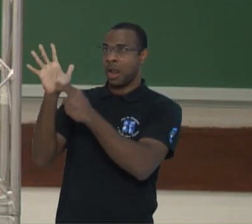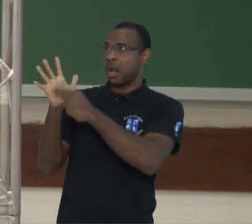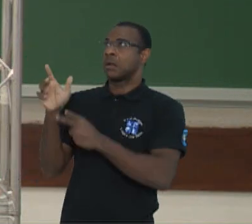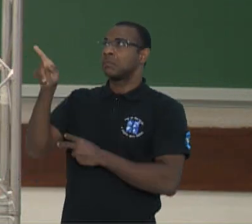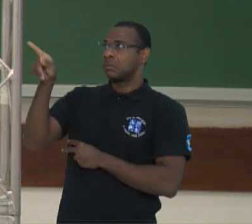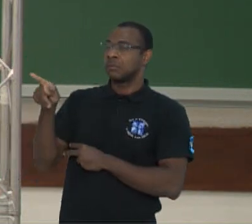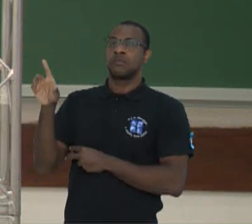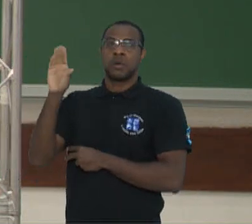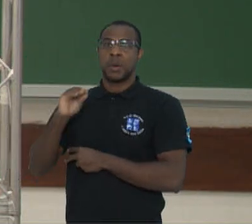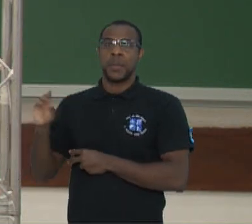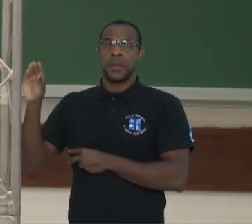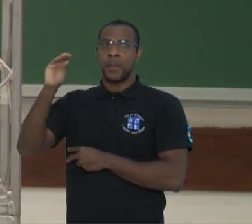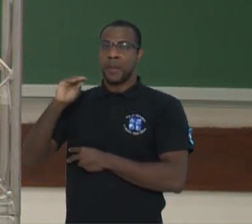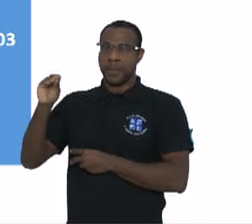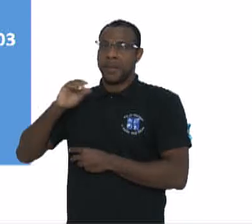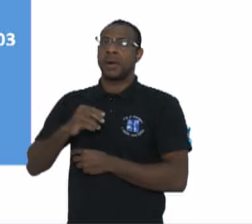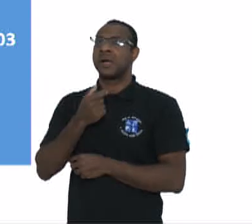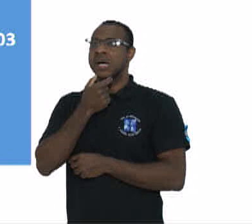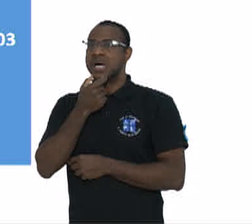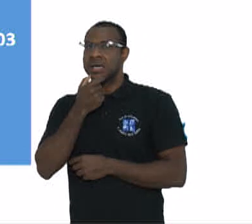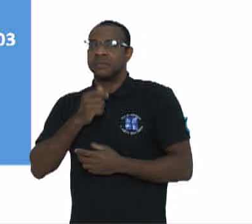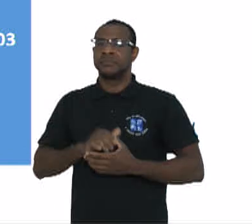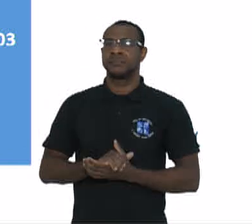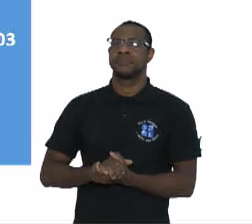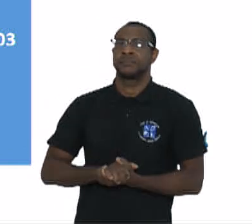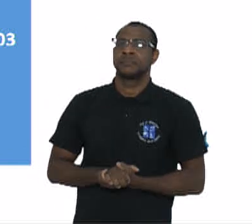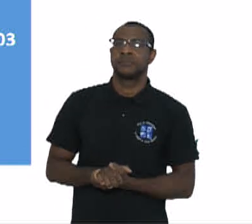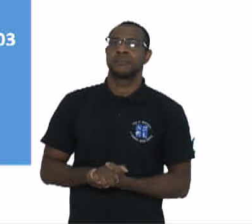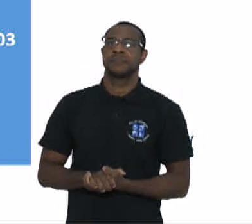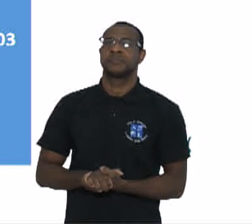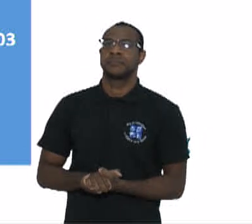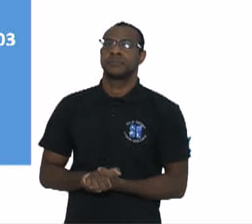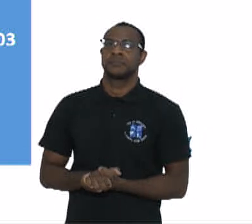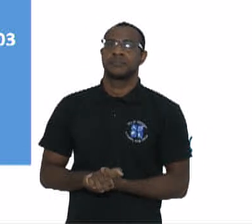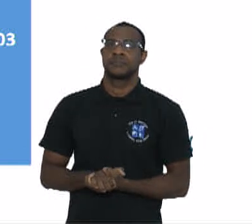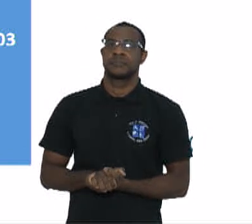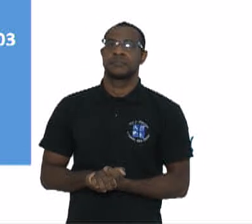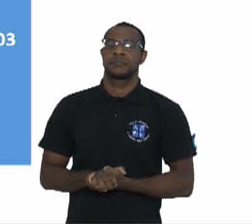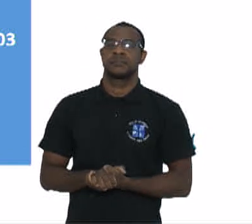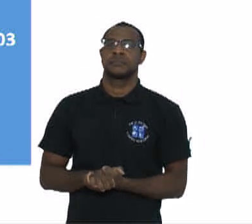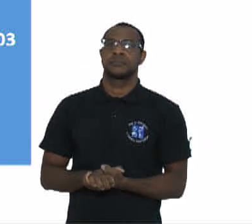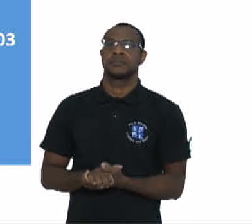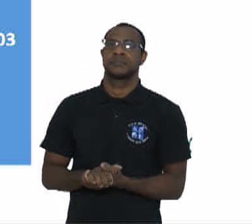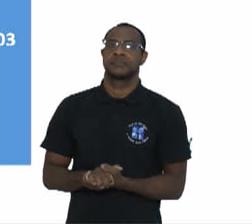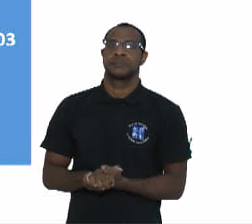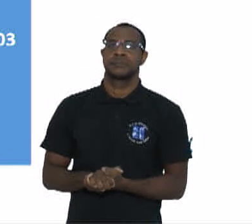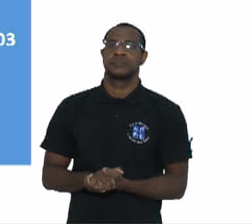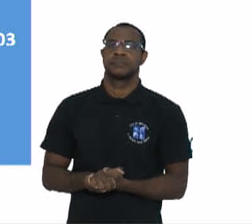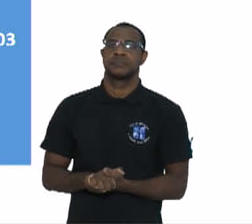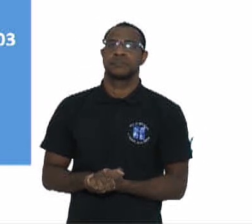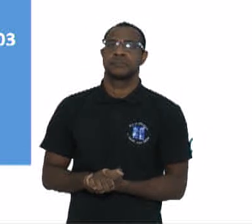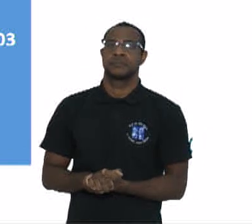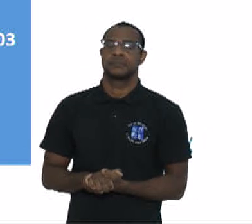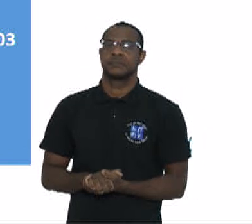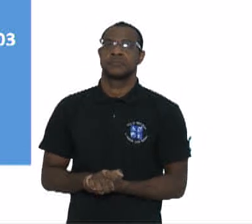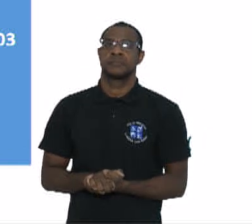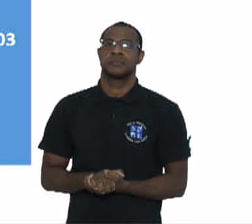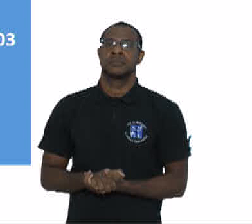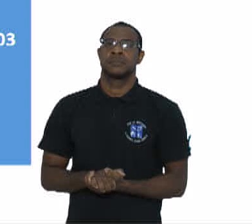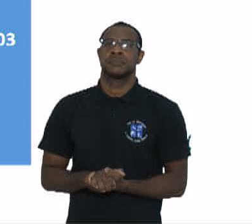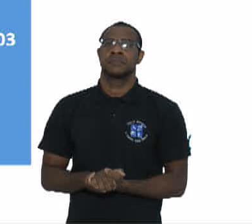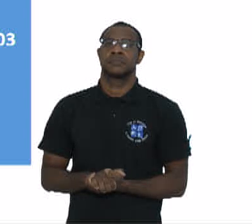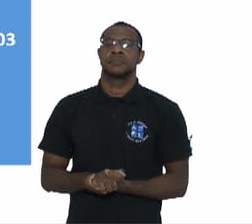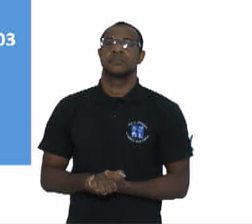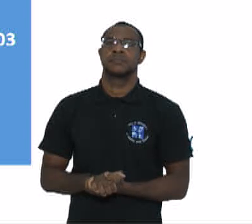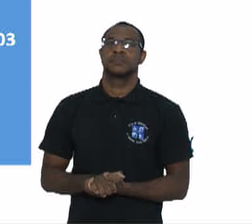vamos discutindo a respeito dele. A postcard from Greece. Dear James, this vacation is wonderful.